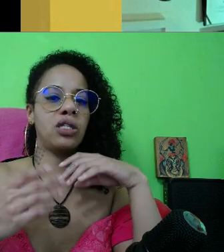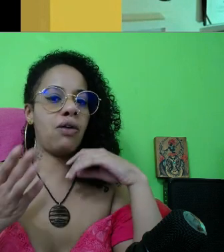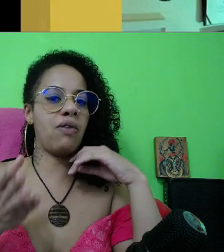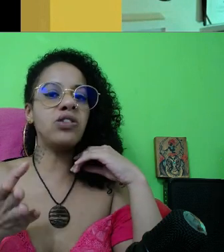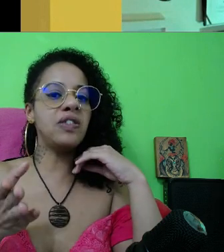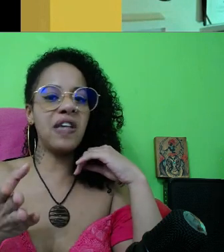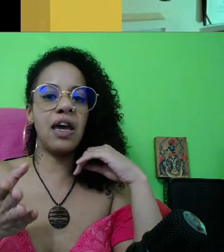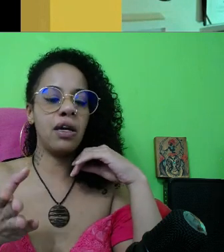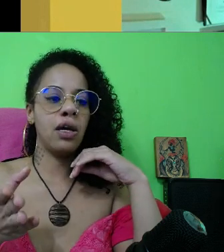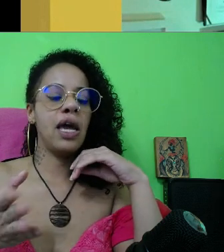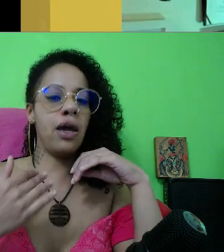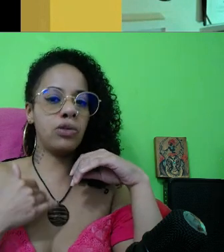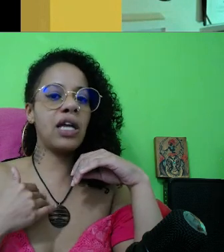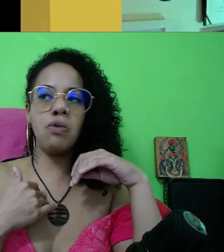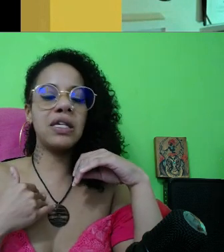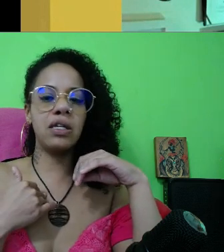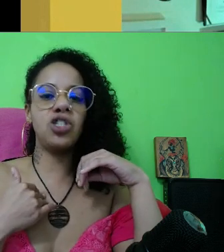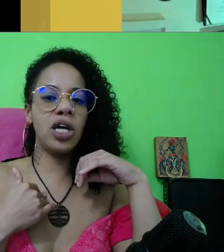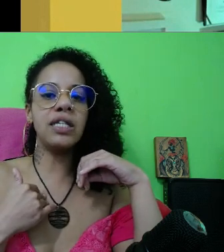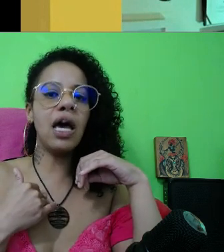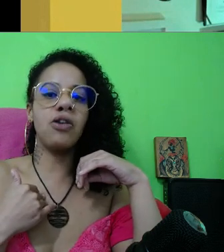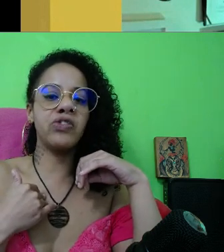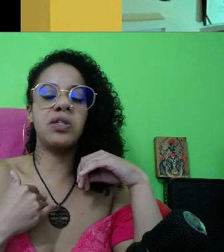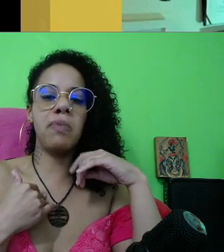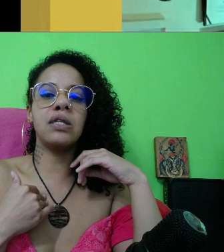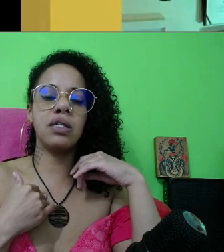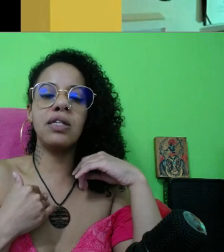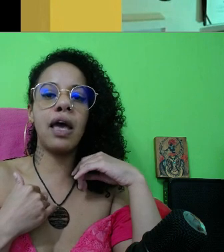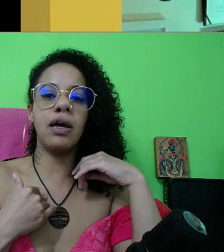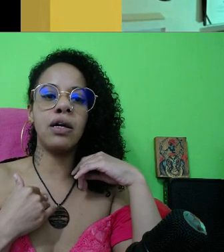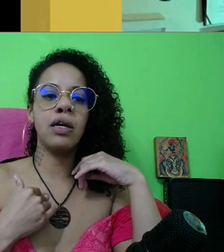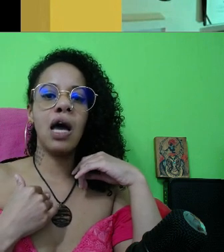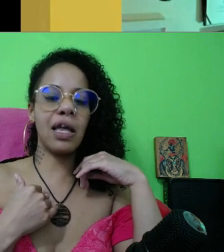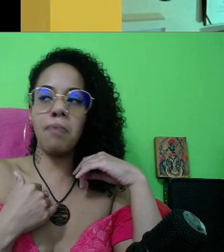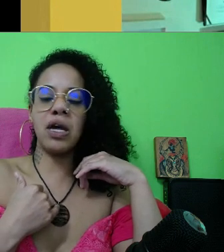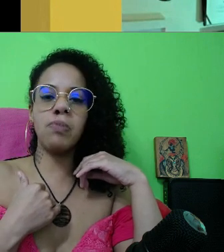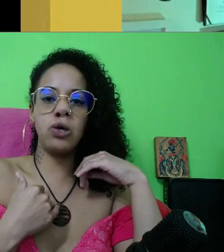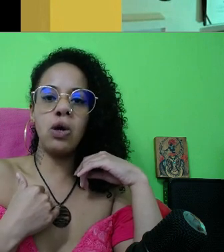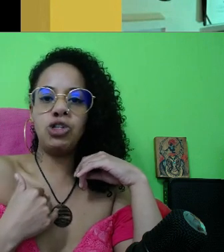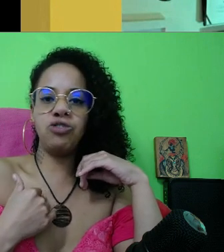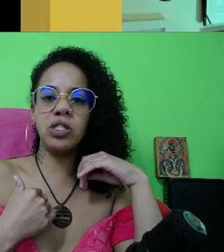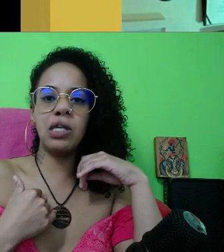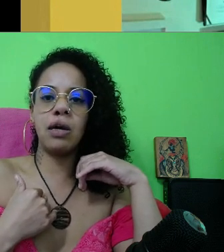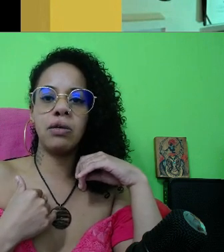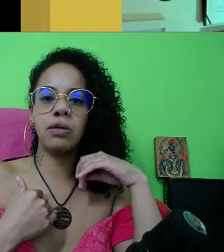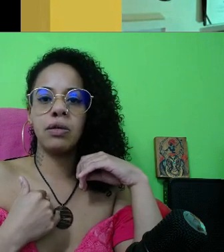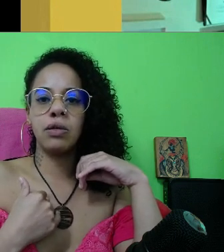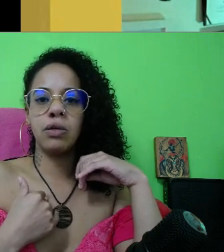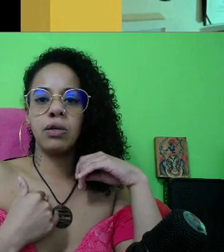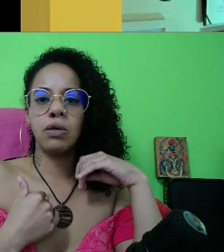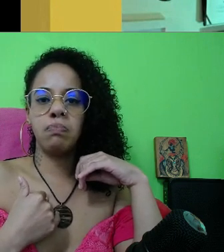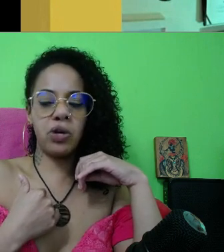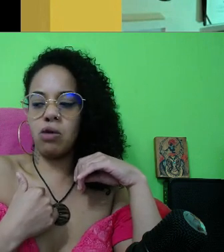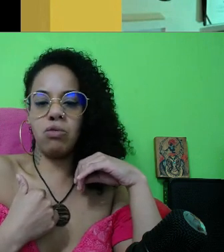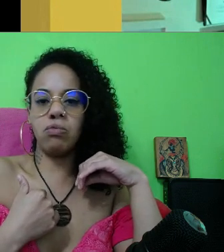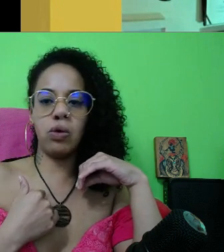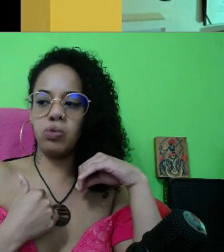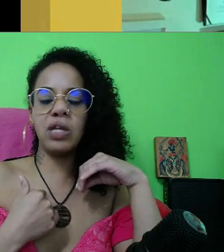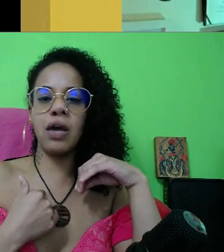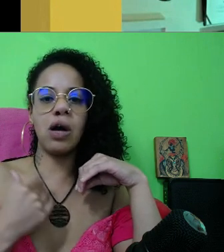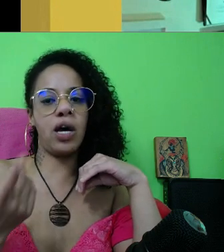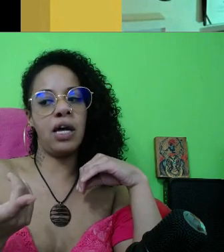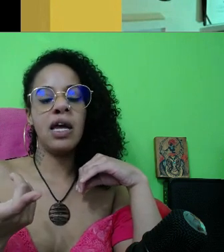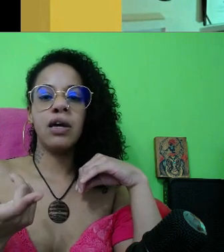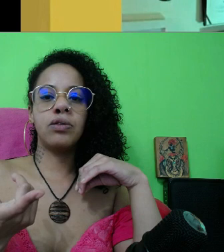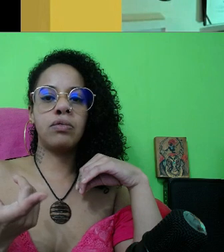negócio digital é você eu tenho bastante receio você bem sincera Ainda bem que eu moro longe de você porque eu